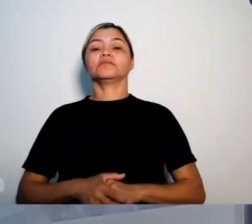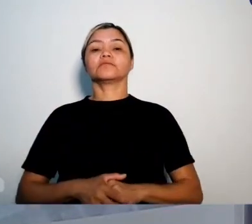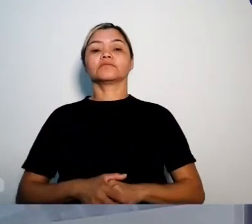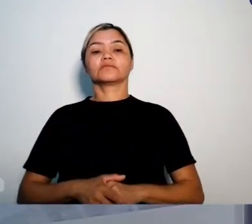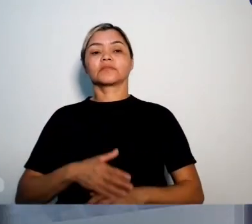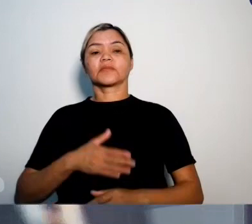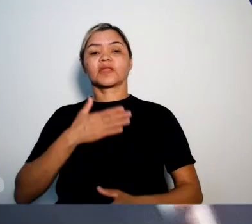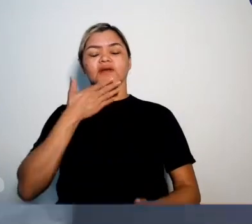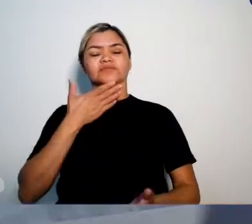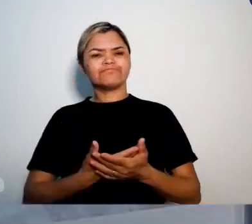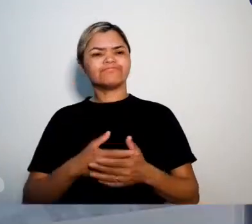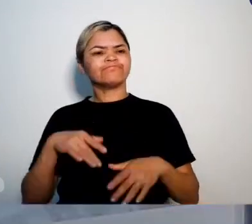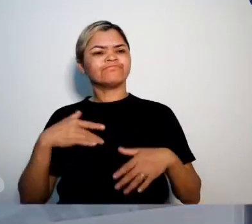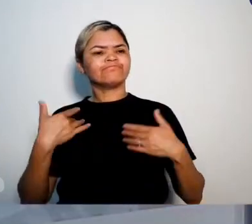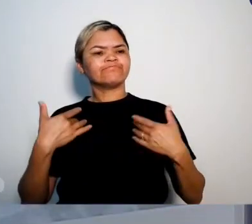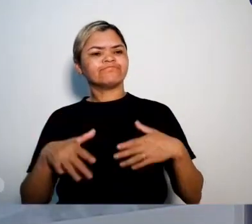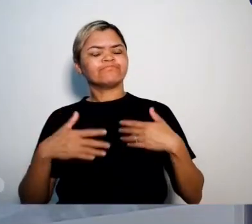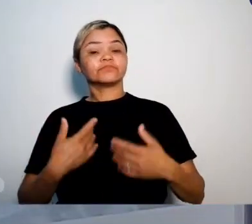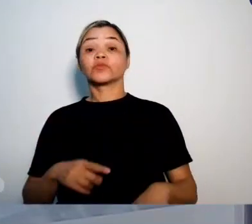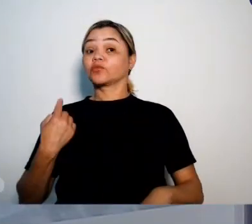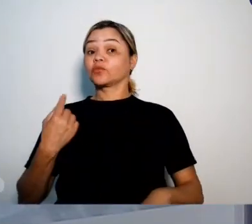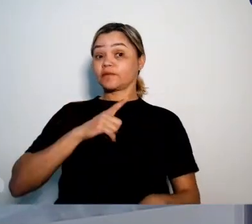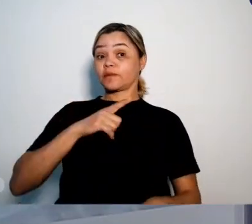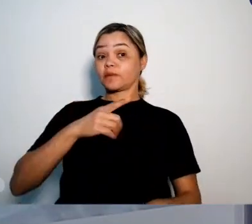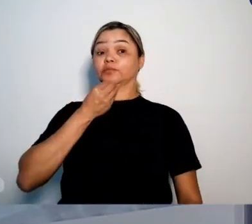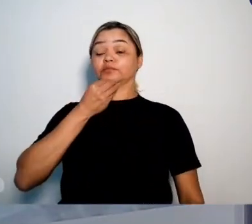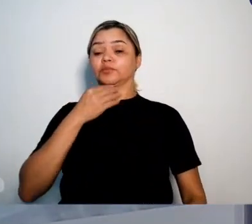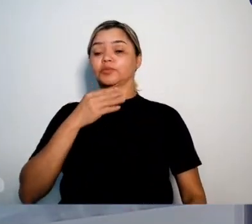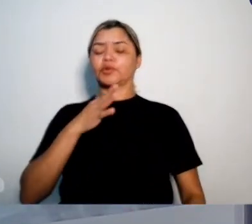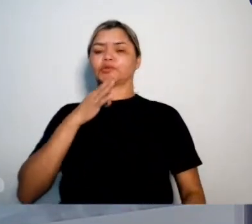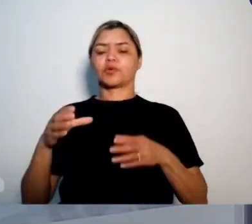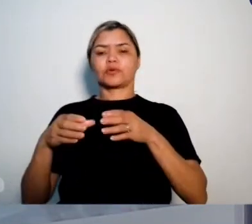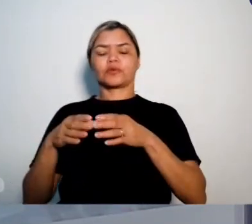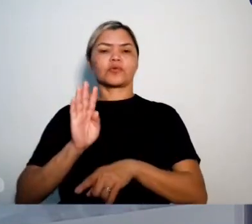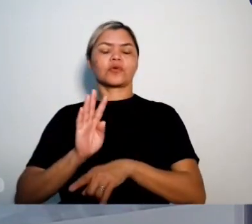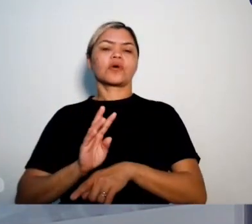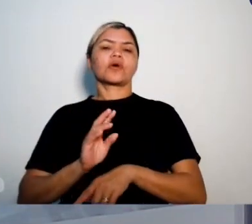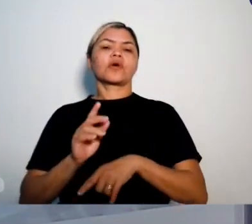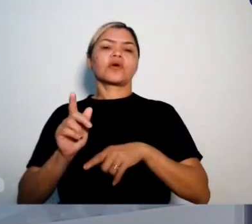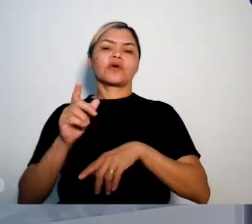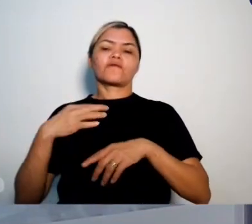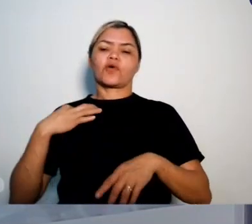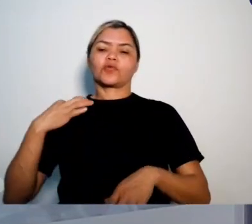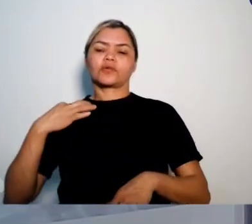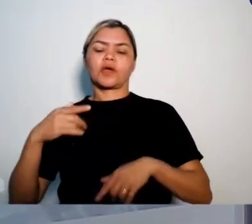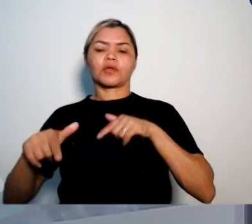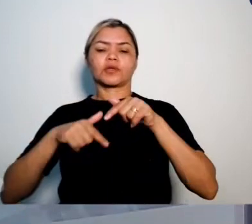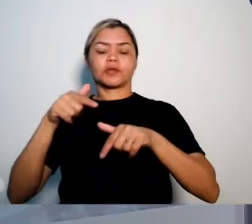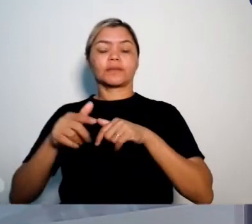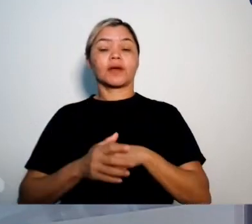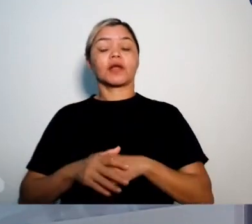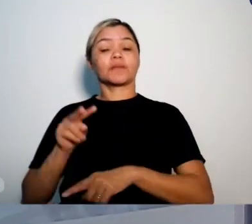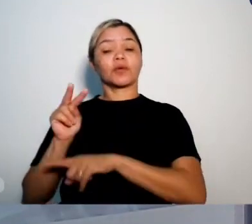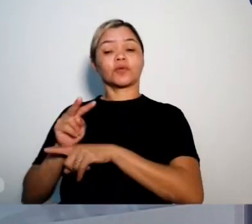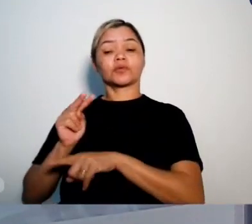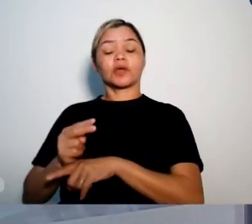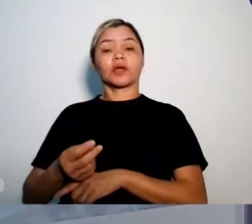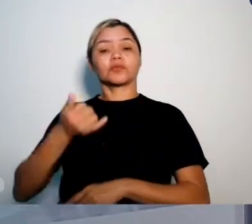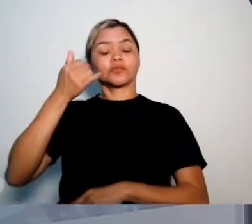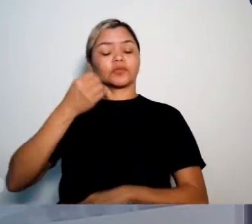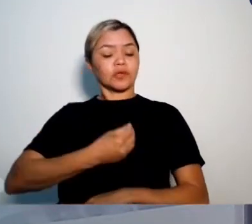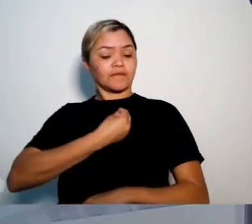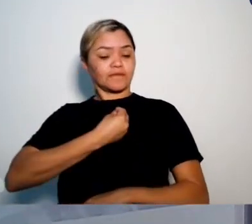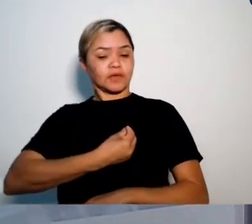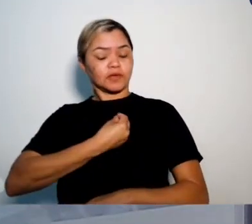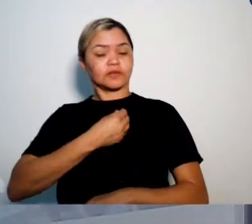tivemos a oportunidade de conhecer um grupo de voluntários que trabalha pela preservação da vida, que veio até essa casa e nos